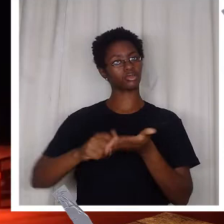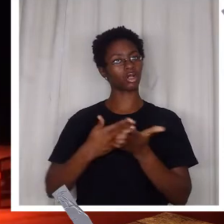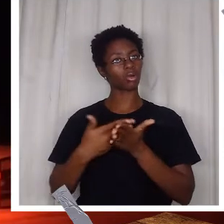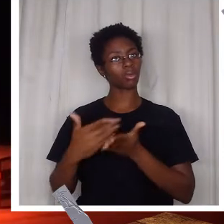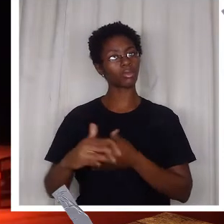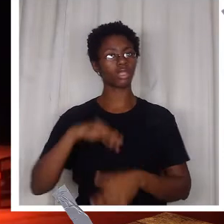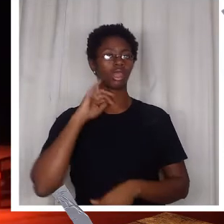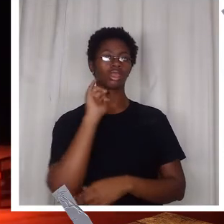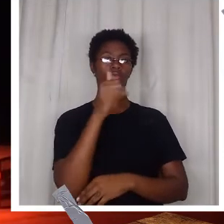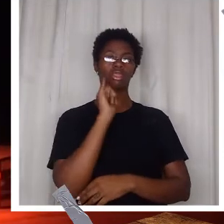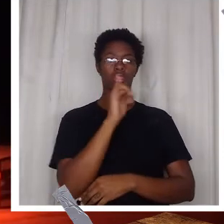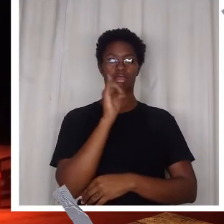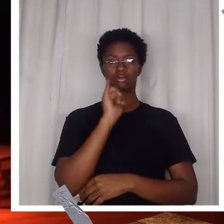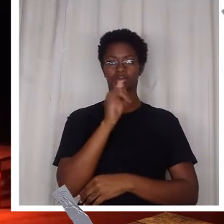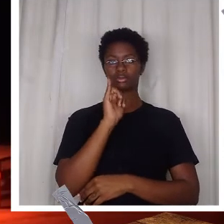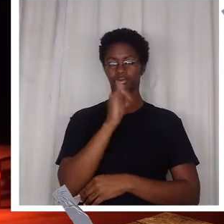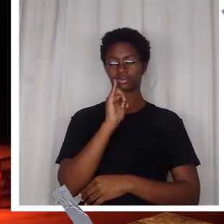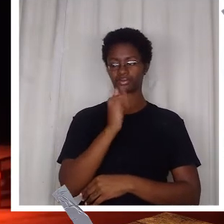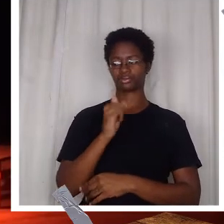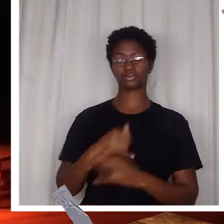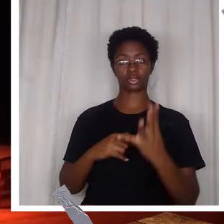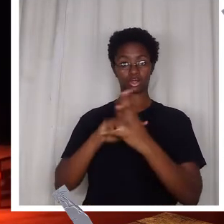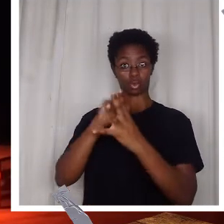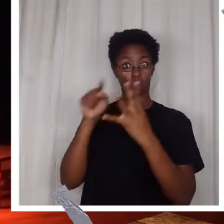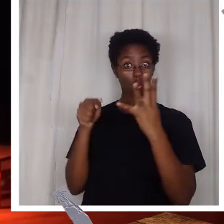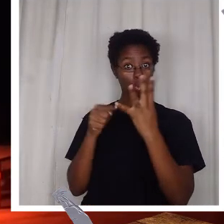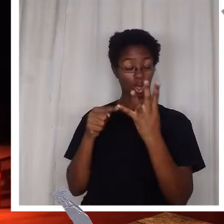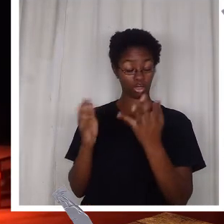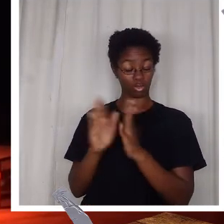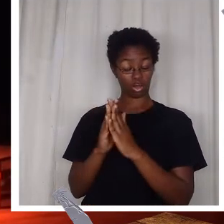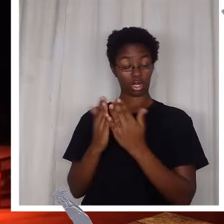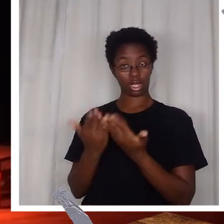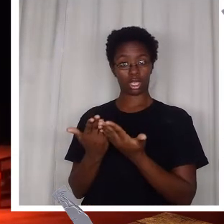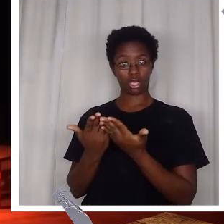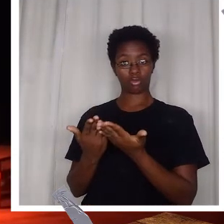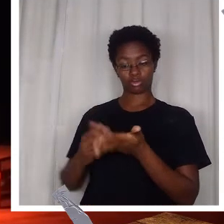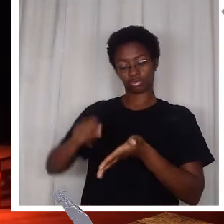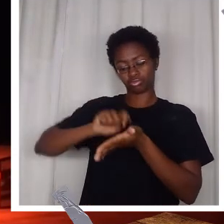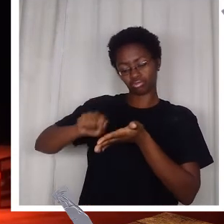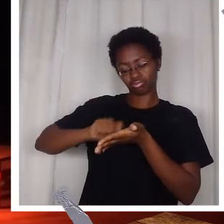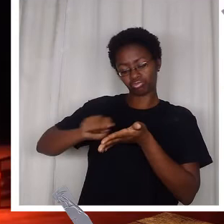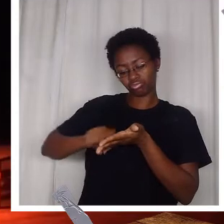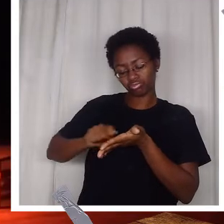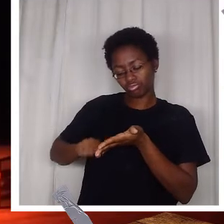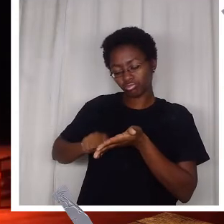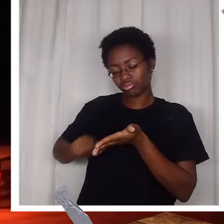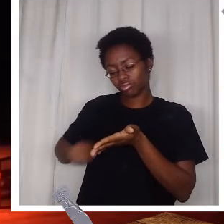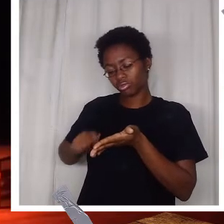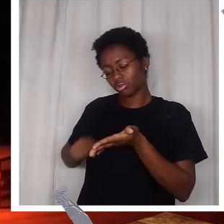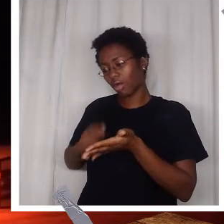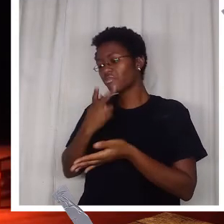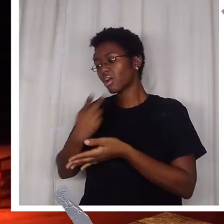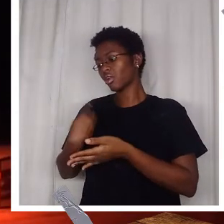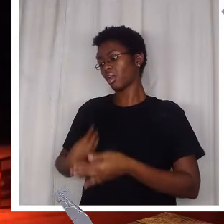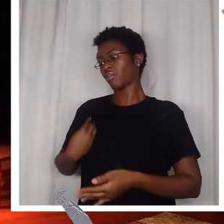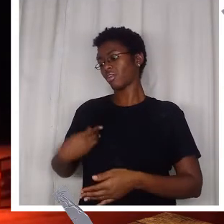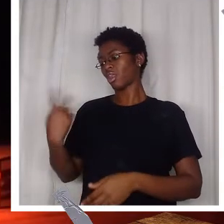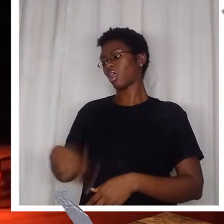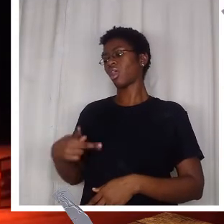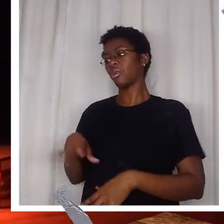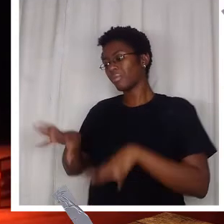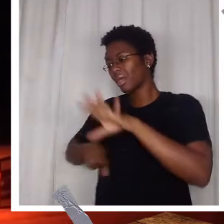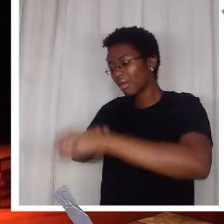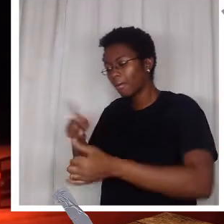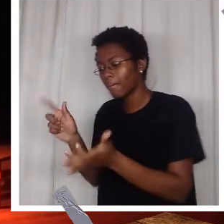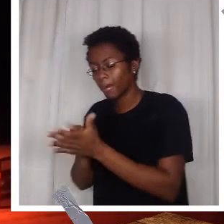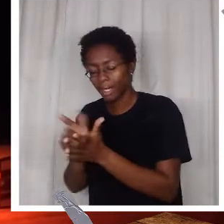em 4.500 manuscritos o dia a dia dela como catadora de papel. E ela